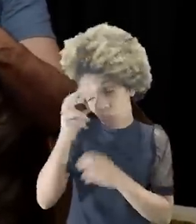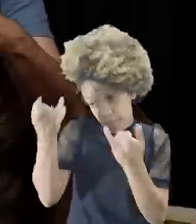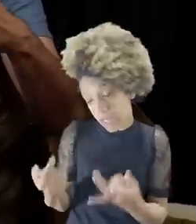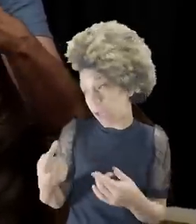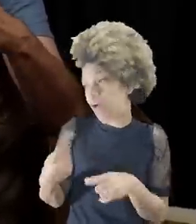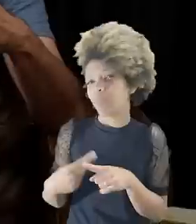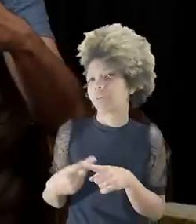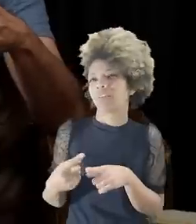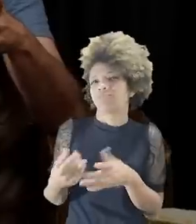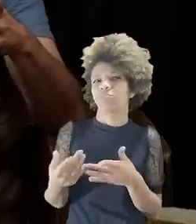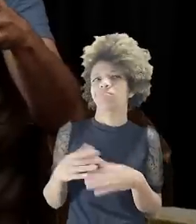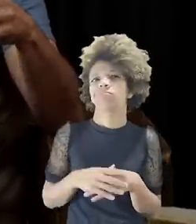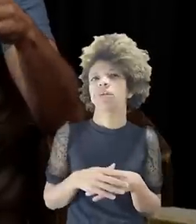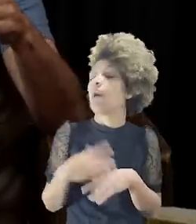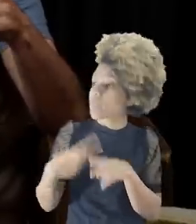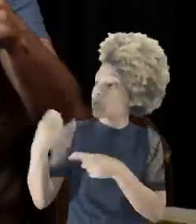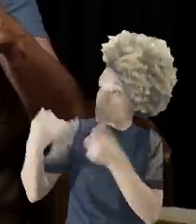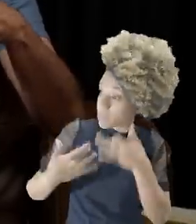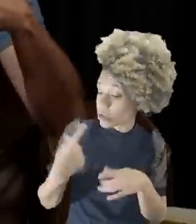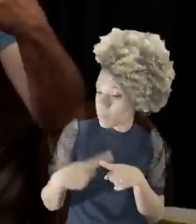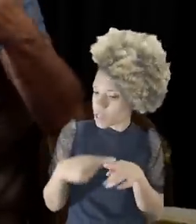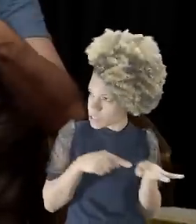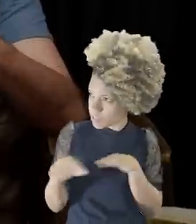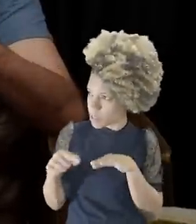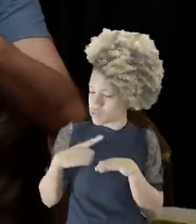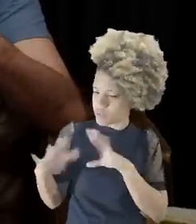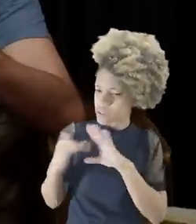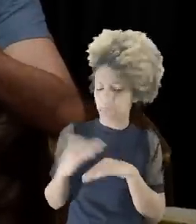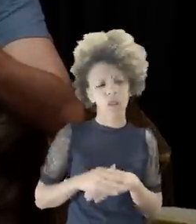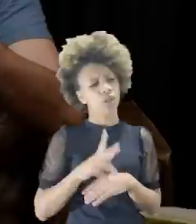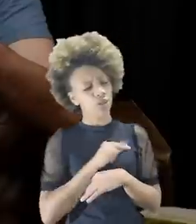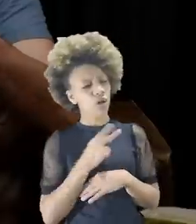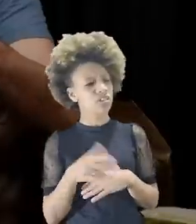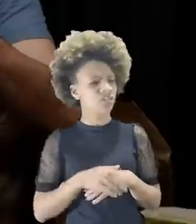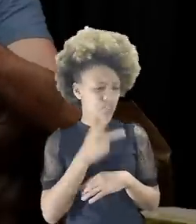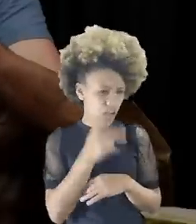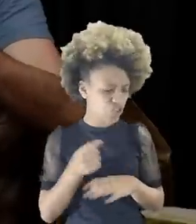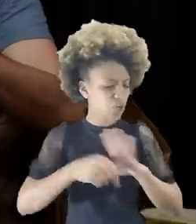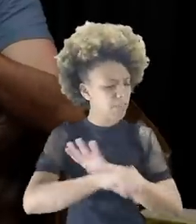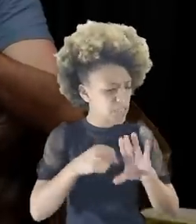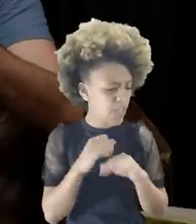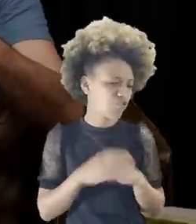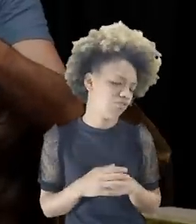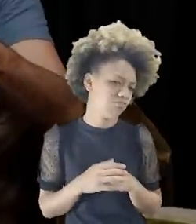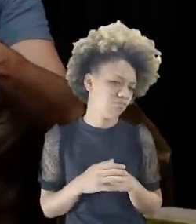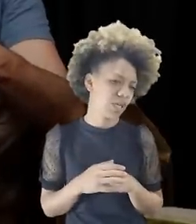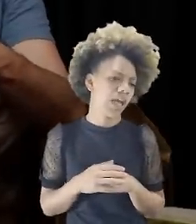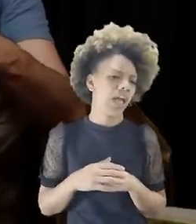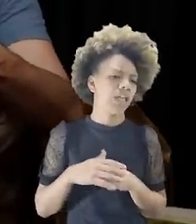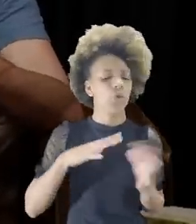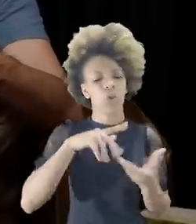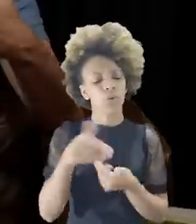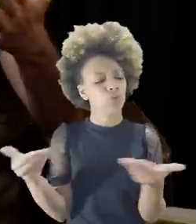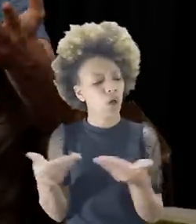senão a gente fica e eu falo porque porque essa semana mesmo eu recebi uma mensagem Poxa você acha que o basquete na Copa